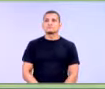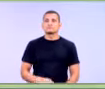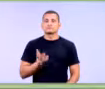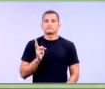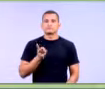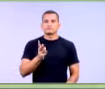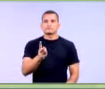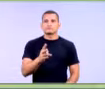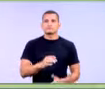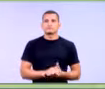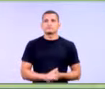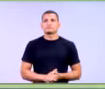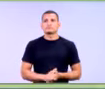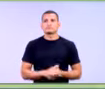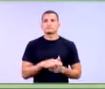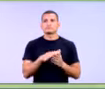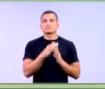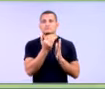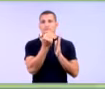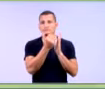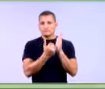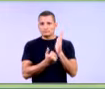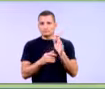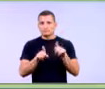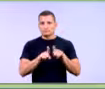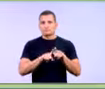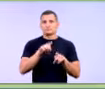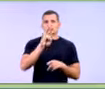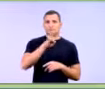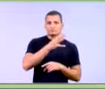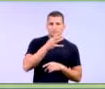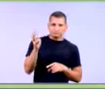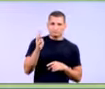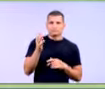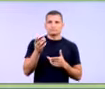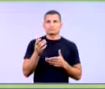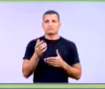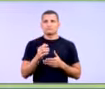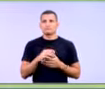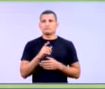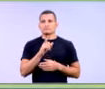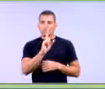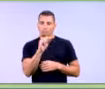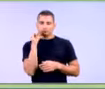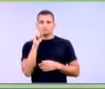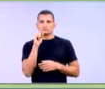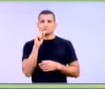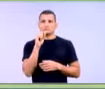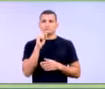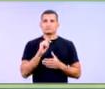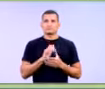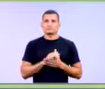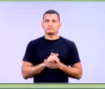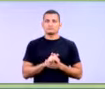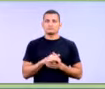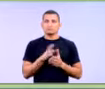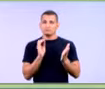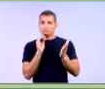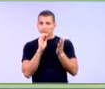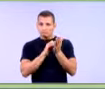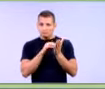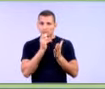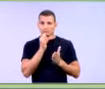aqui. Lista também de figuras, tabelas, siglas são opcionais. Você vai colocar se